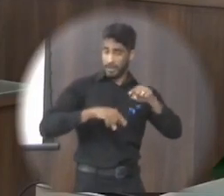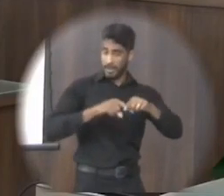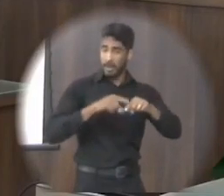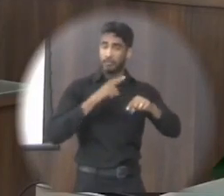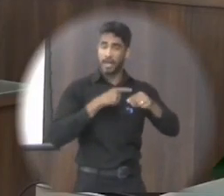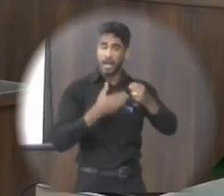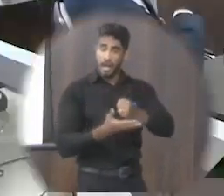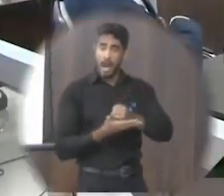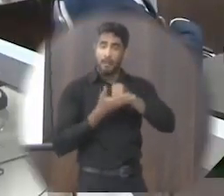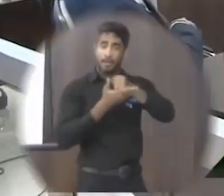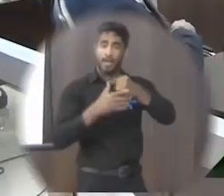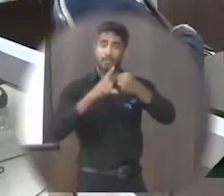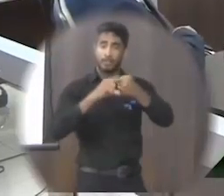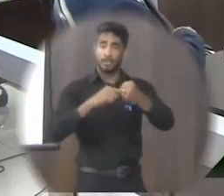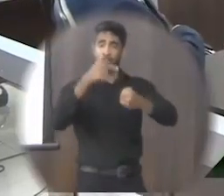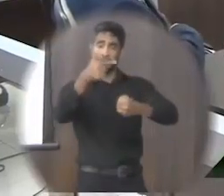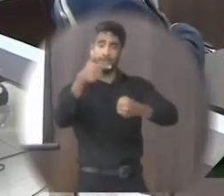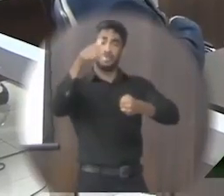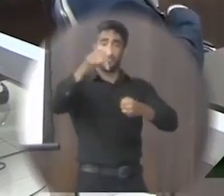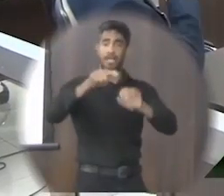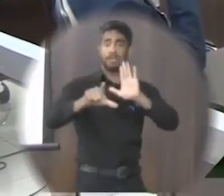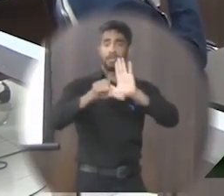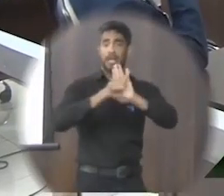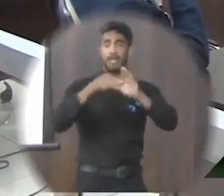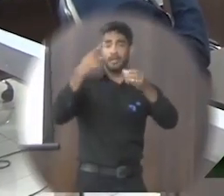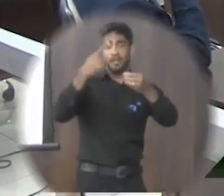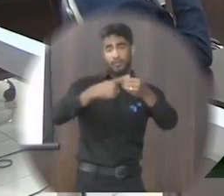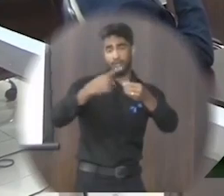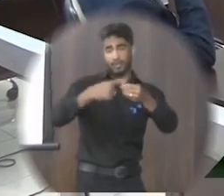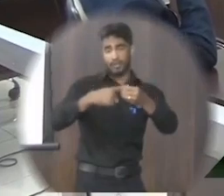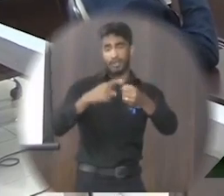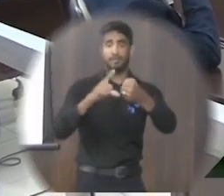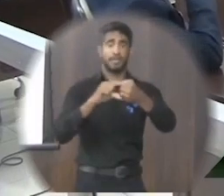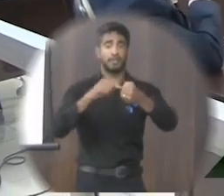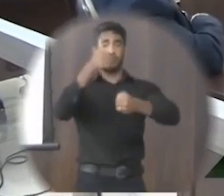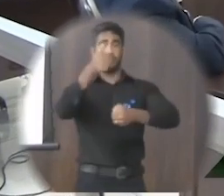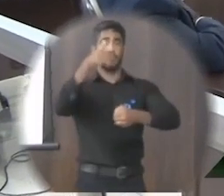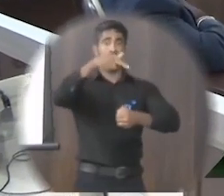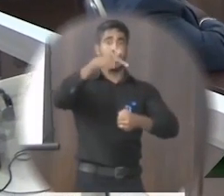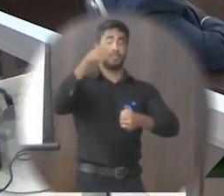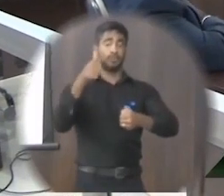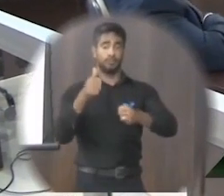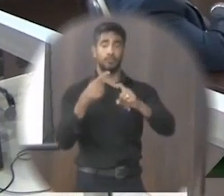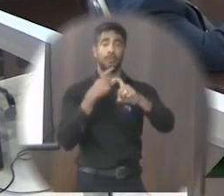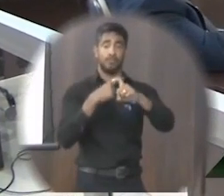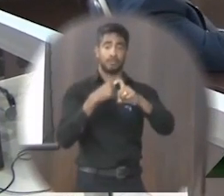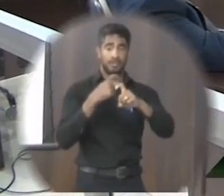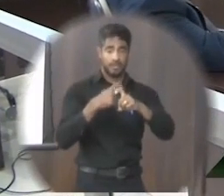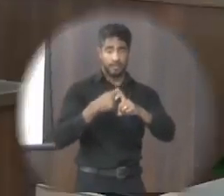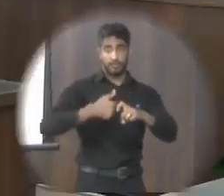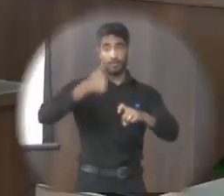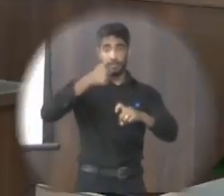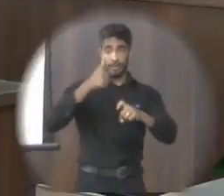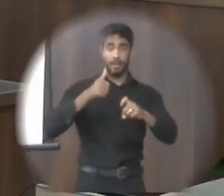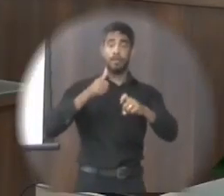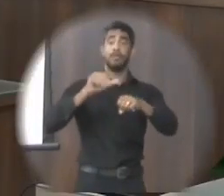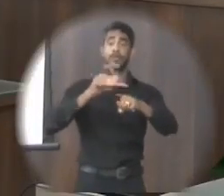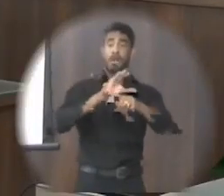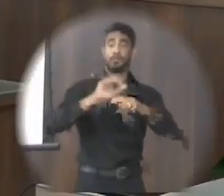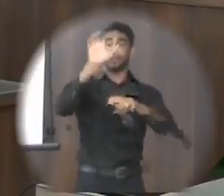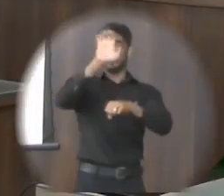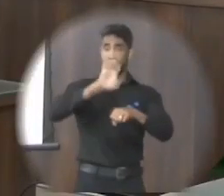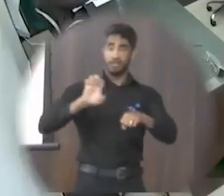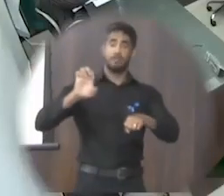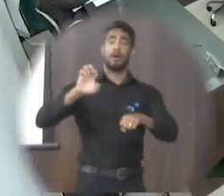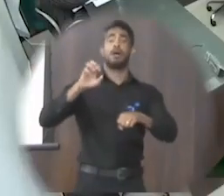está ancorada no artigo 27 da Lei Orgânica Municipal, artigo 171, inciso 1º da Constituição Estadual e artigo